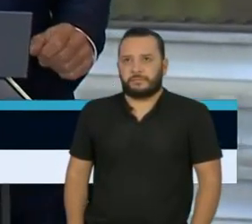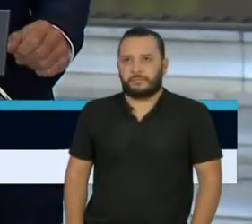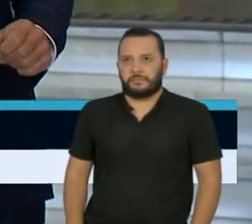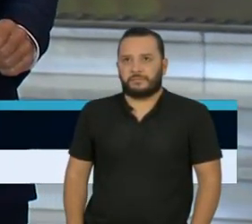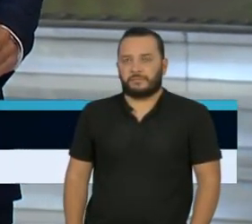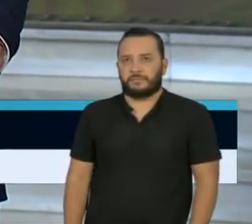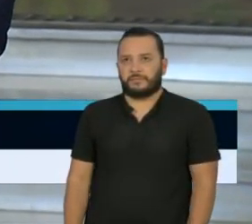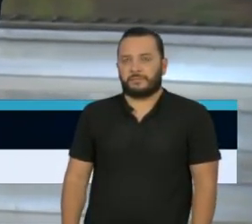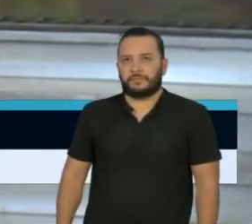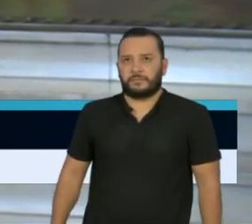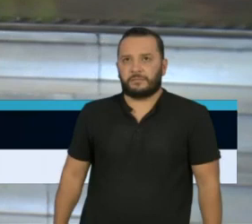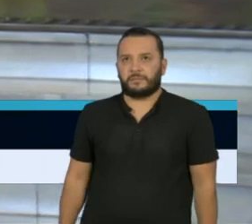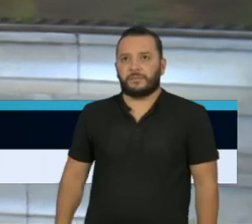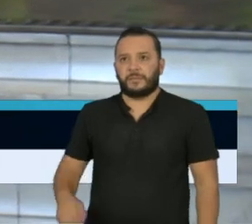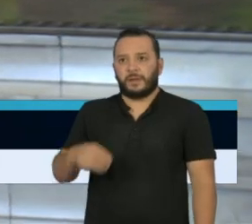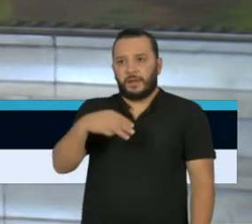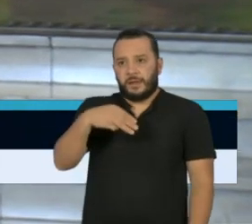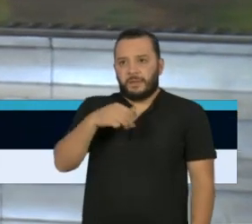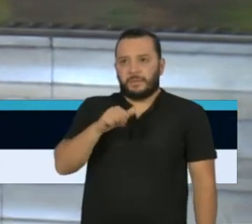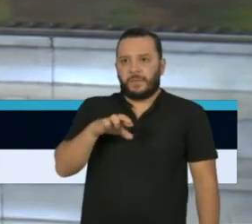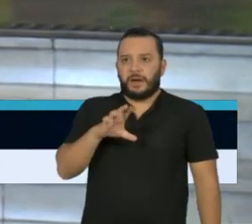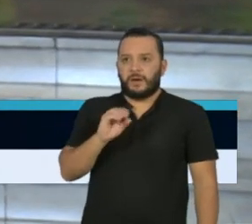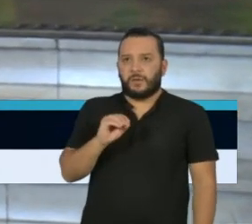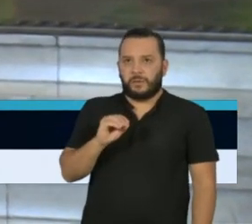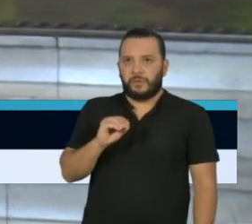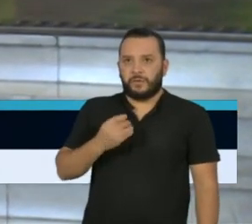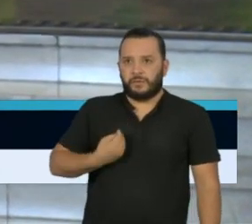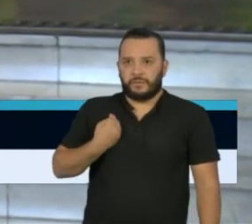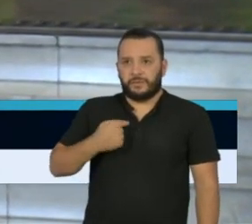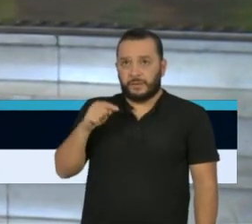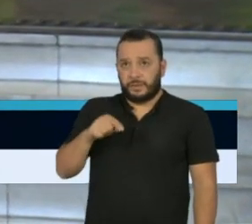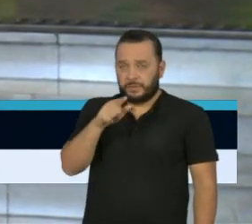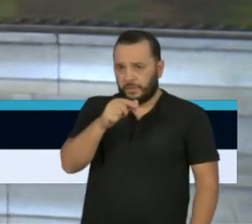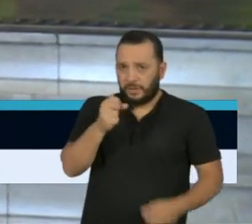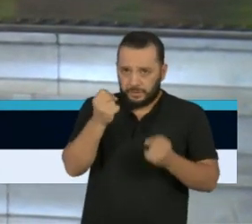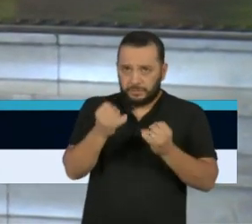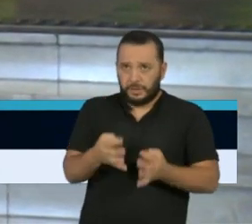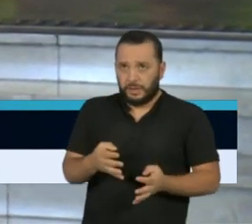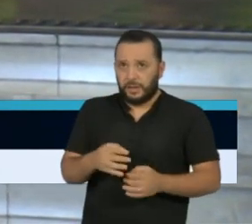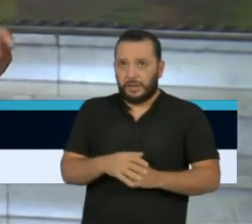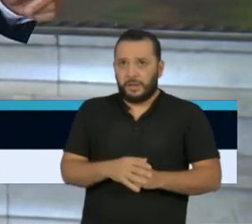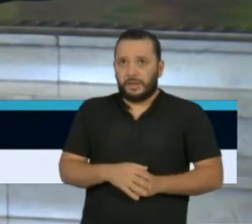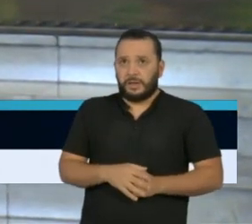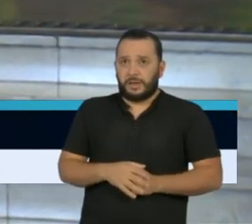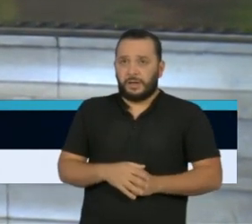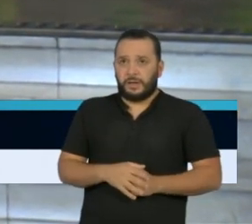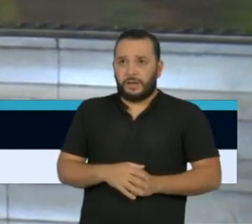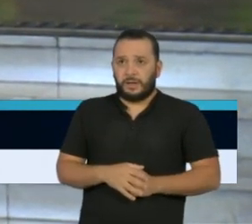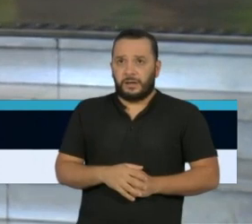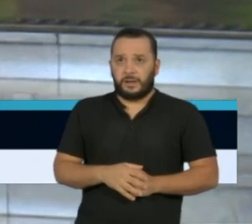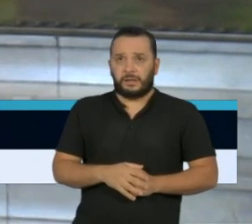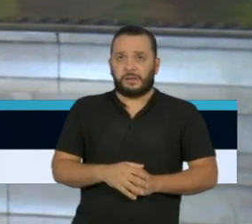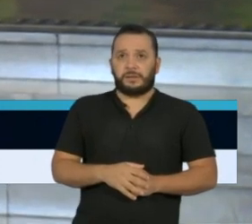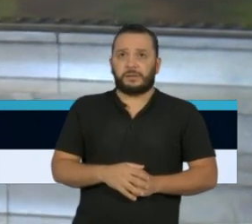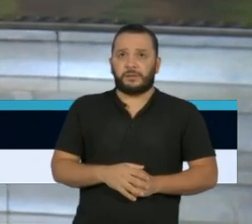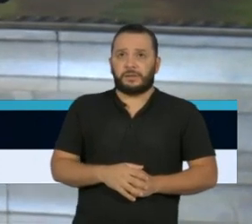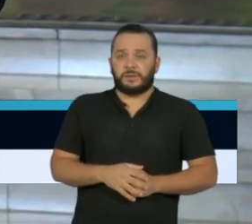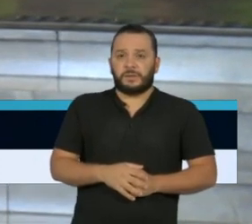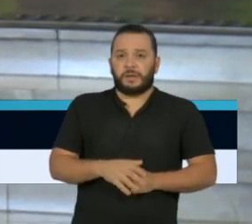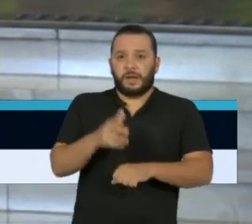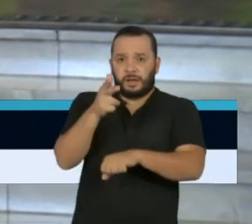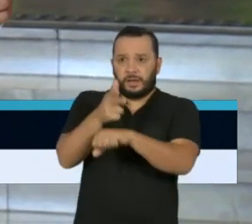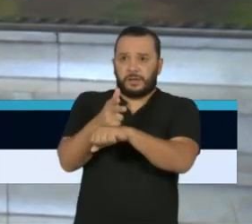O Marco Vignoli, não sei se está aqui presente conosco. Vignoli, se você quiser fazer uso, só te peço, só não passar em frente da